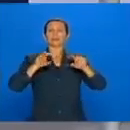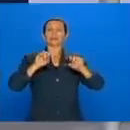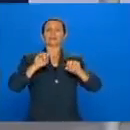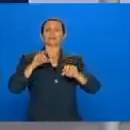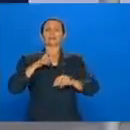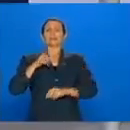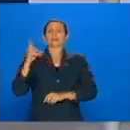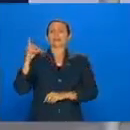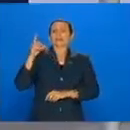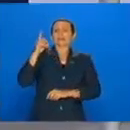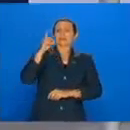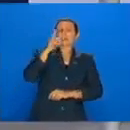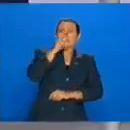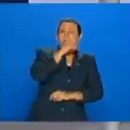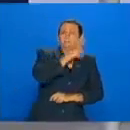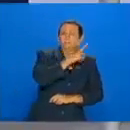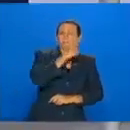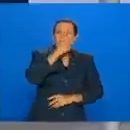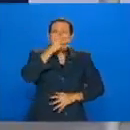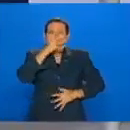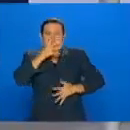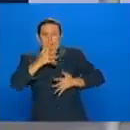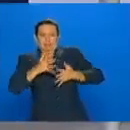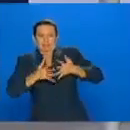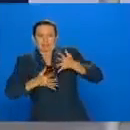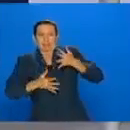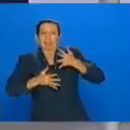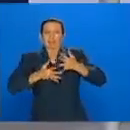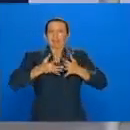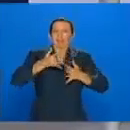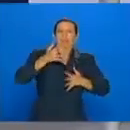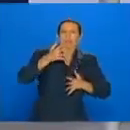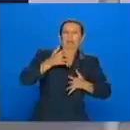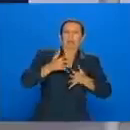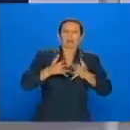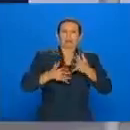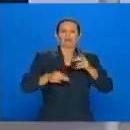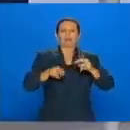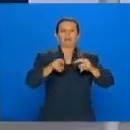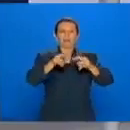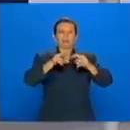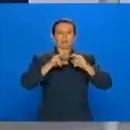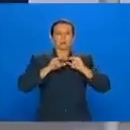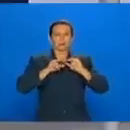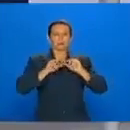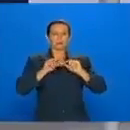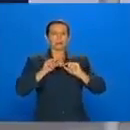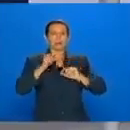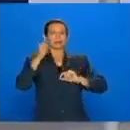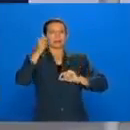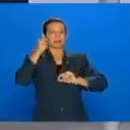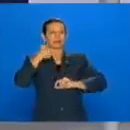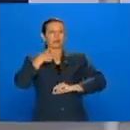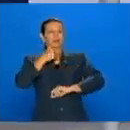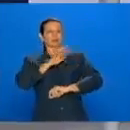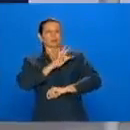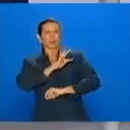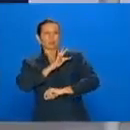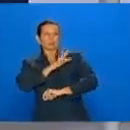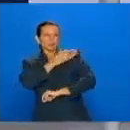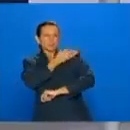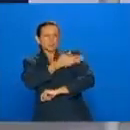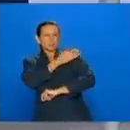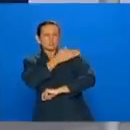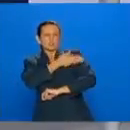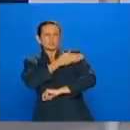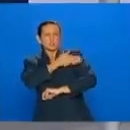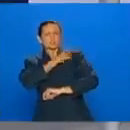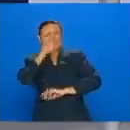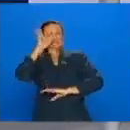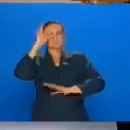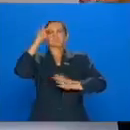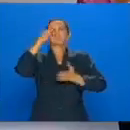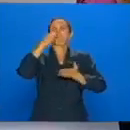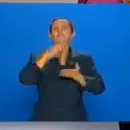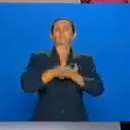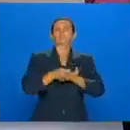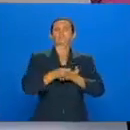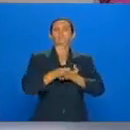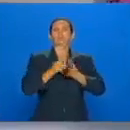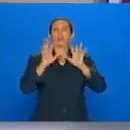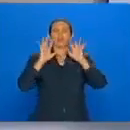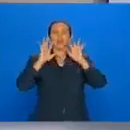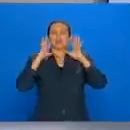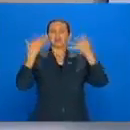e encontrar, através de seu conhecimento técnico, a solução para resolvê-los.